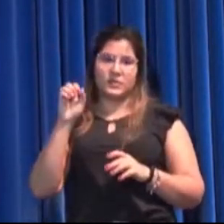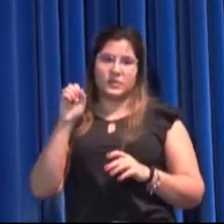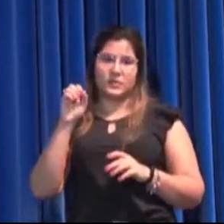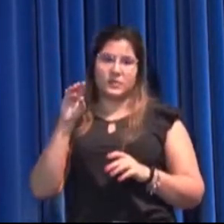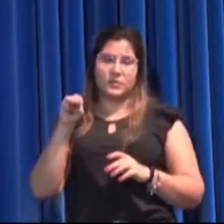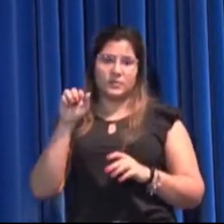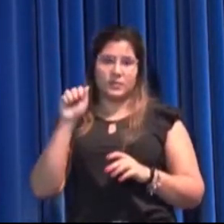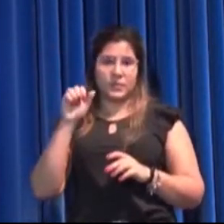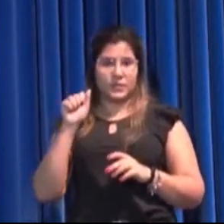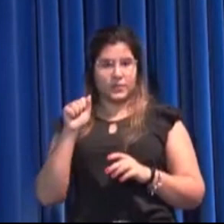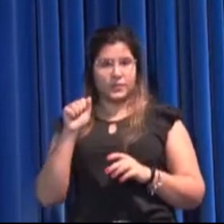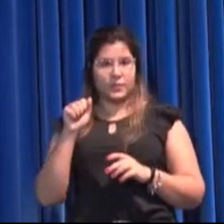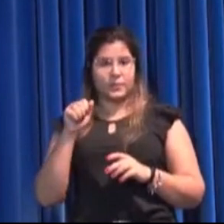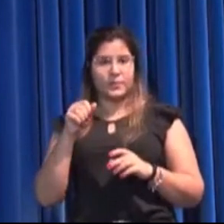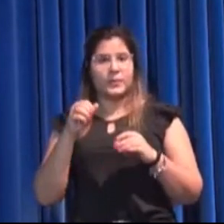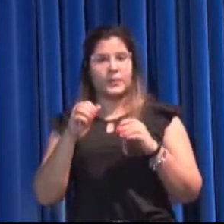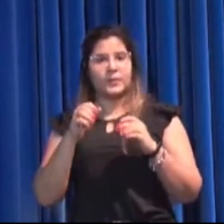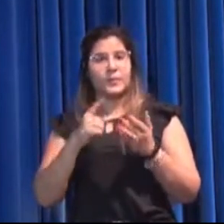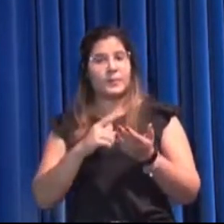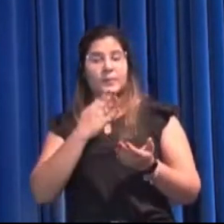que queres que eu te dê.